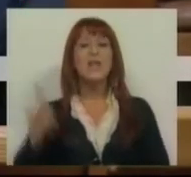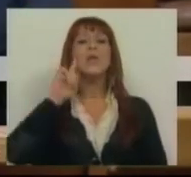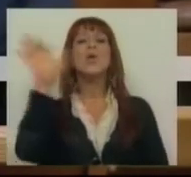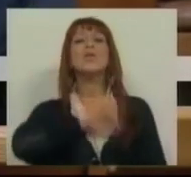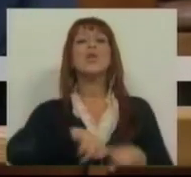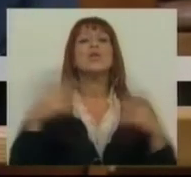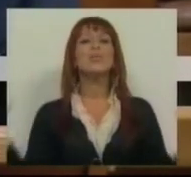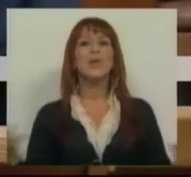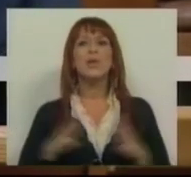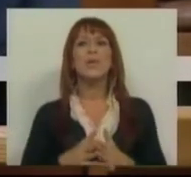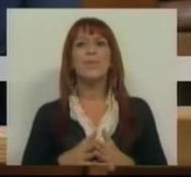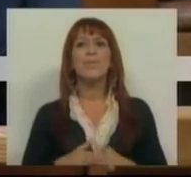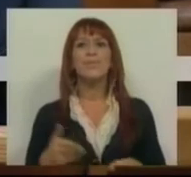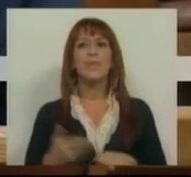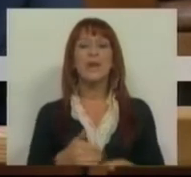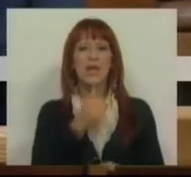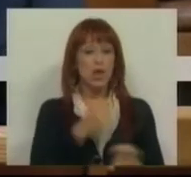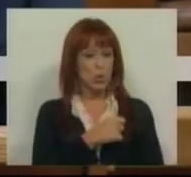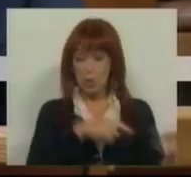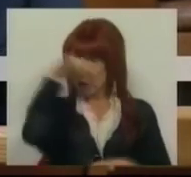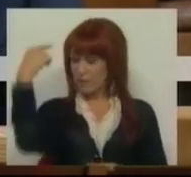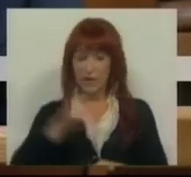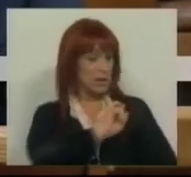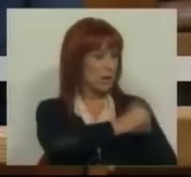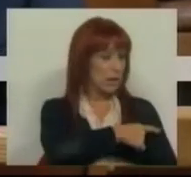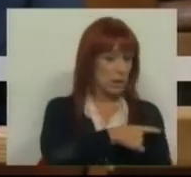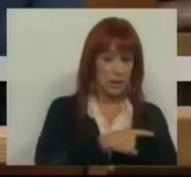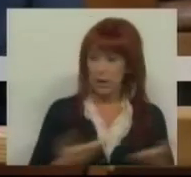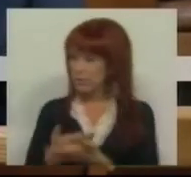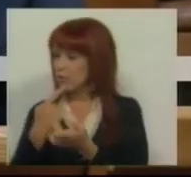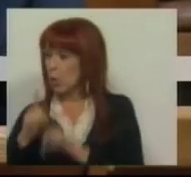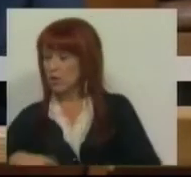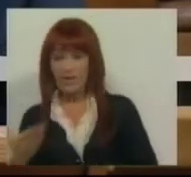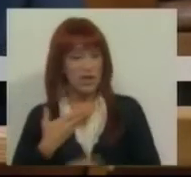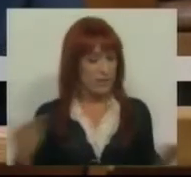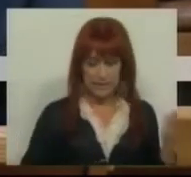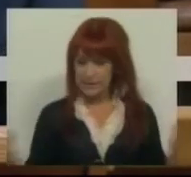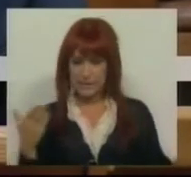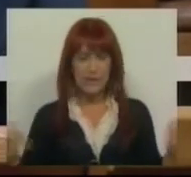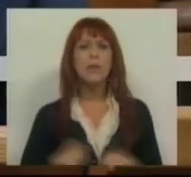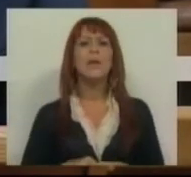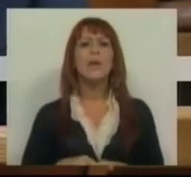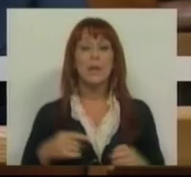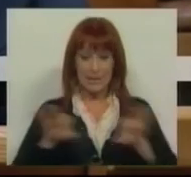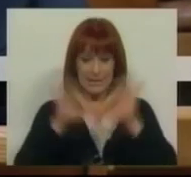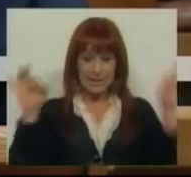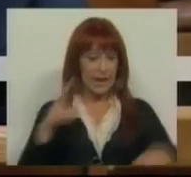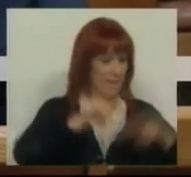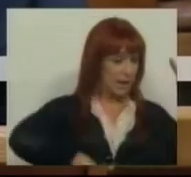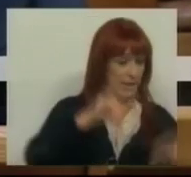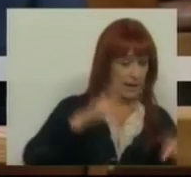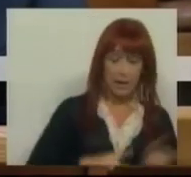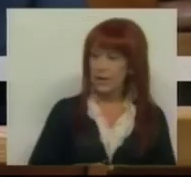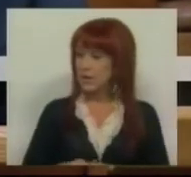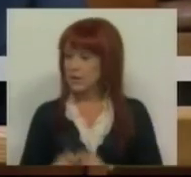e senhores deputados, as escolhas difíceis da soberania e da renegociação da dívida, da equidade fiscal